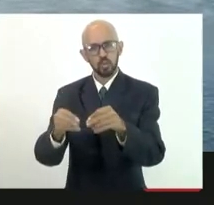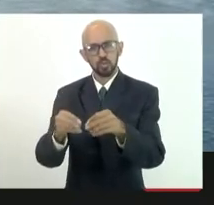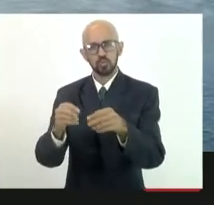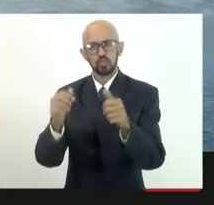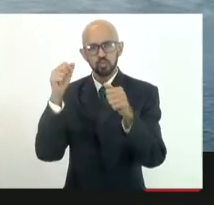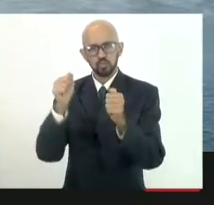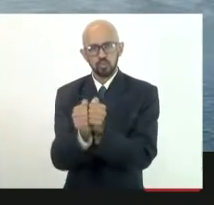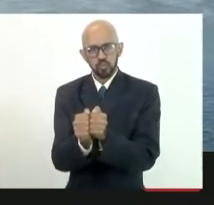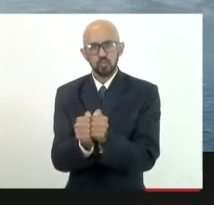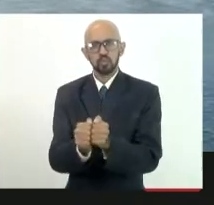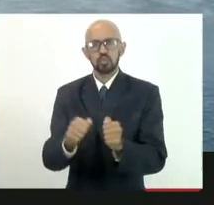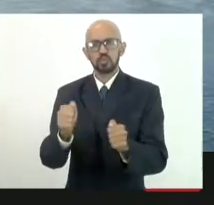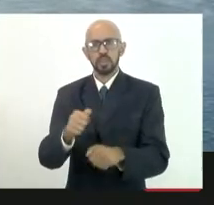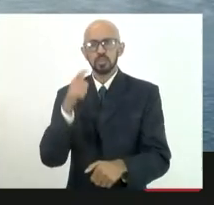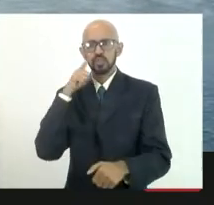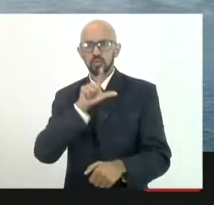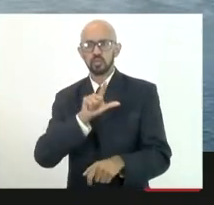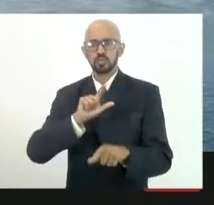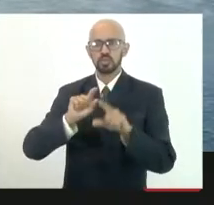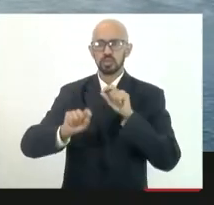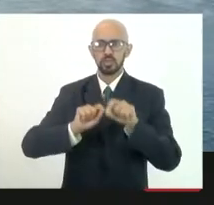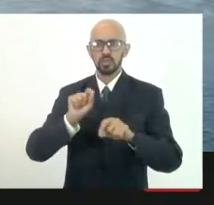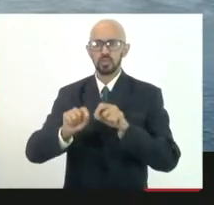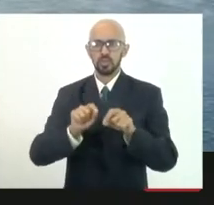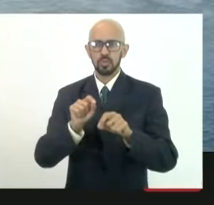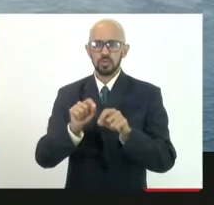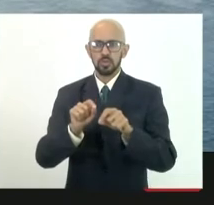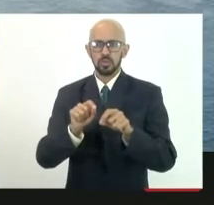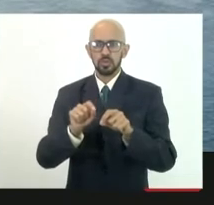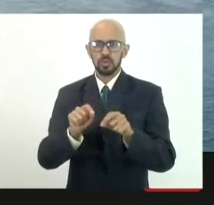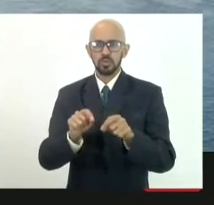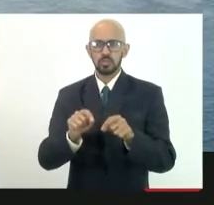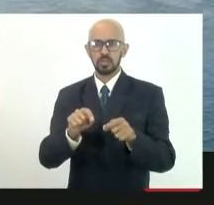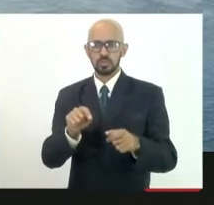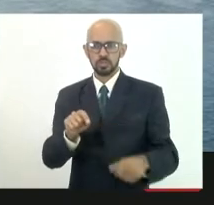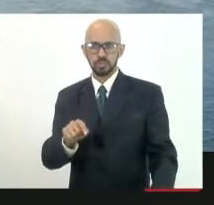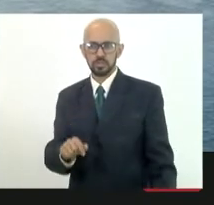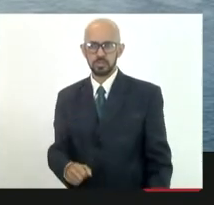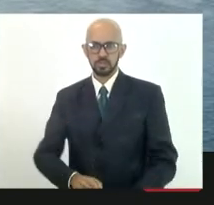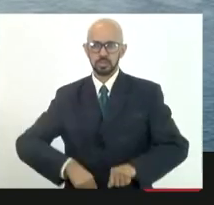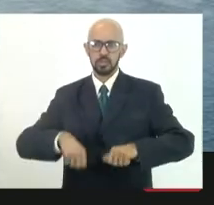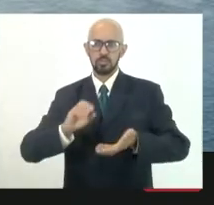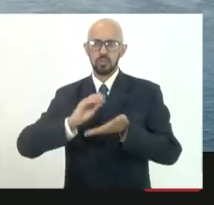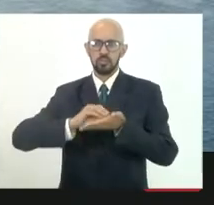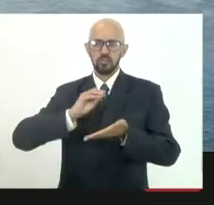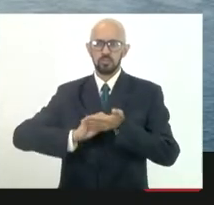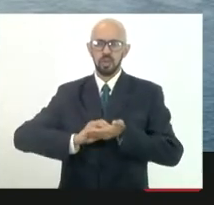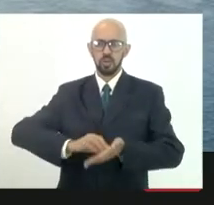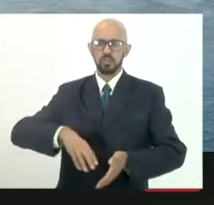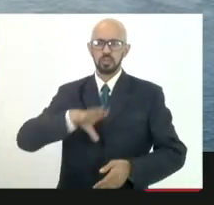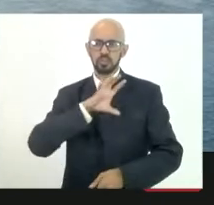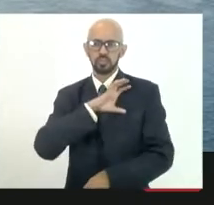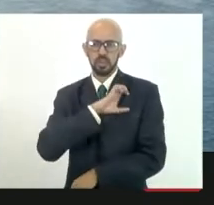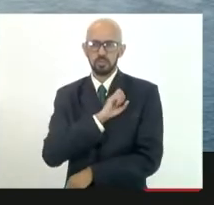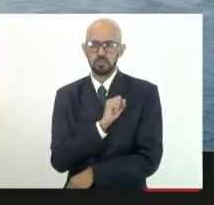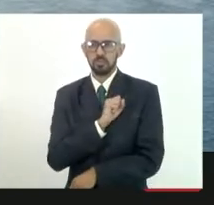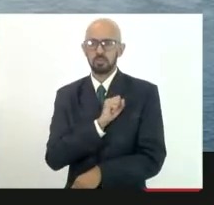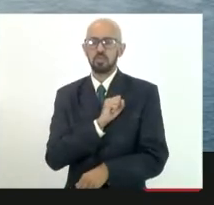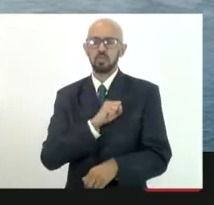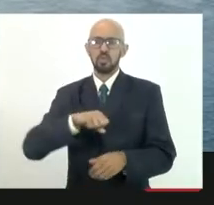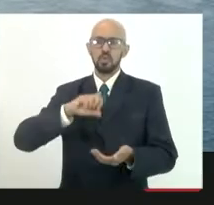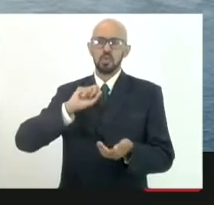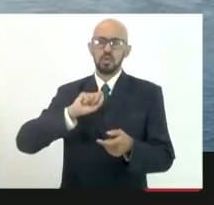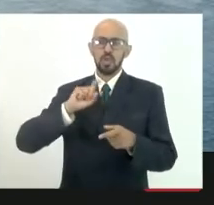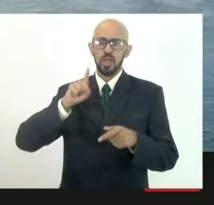combater essa intolerância, que, na verdade, é um desrespeito, é uma falta de amor e é